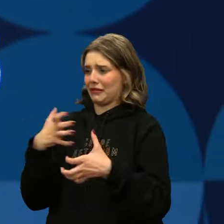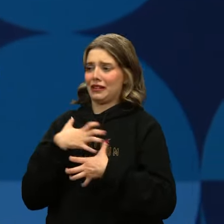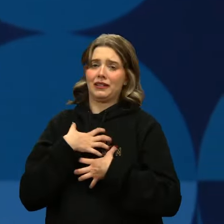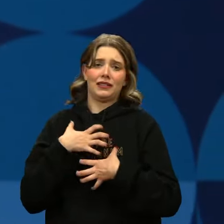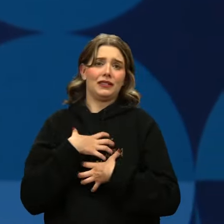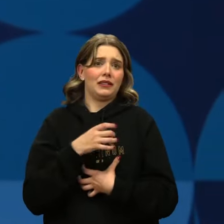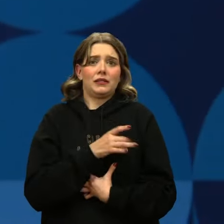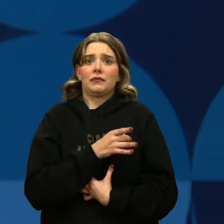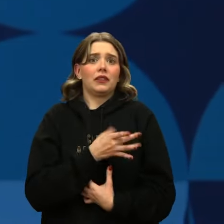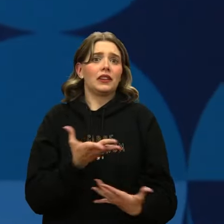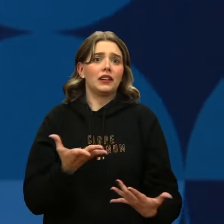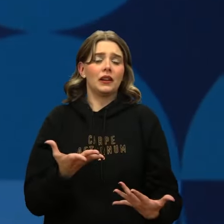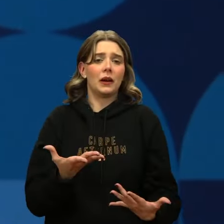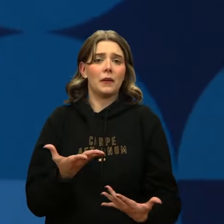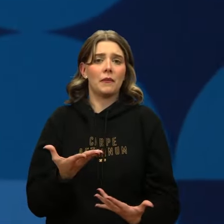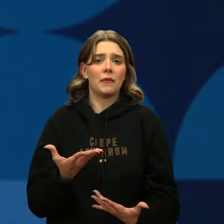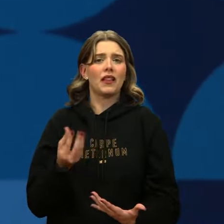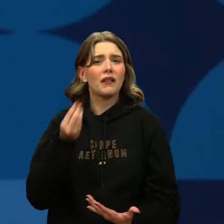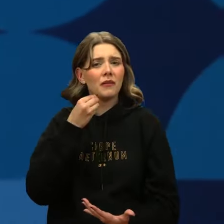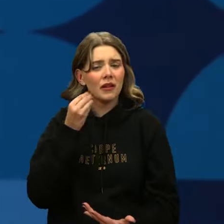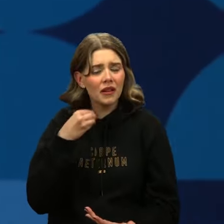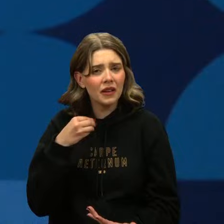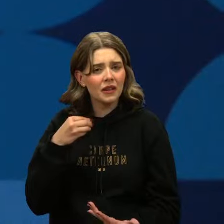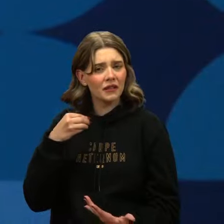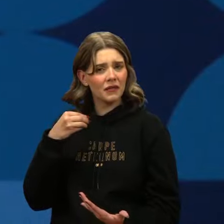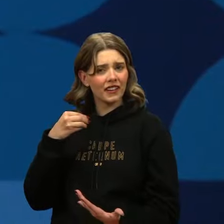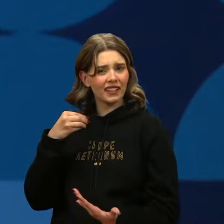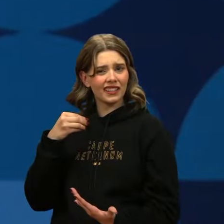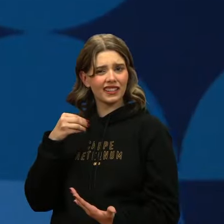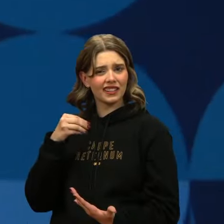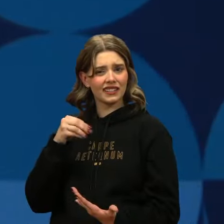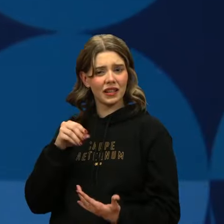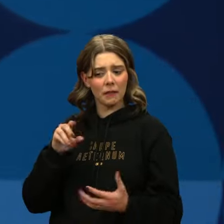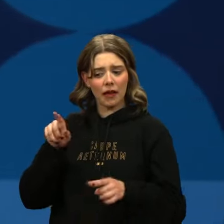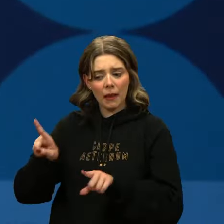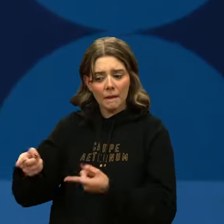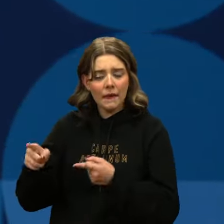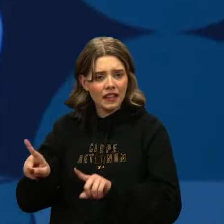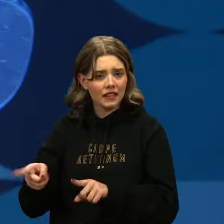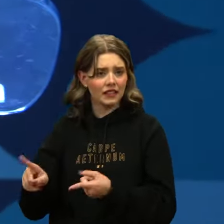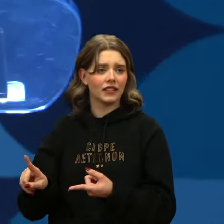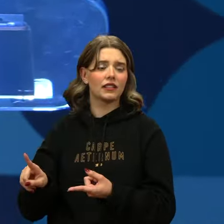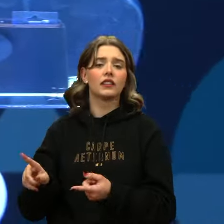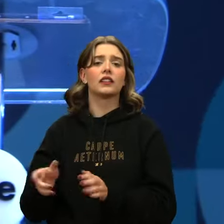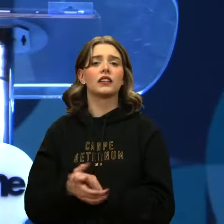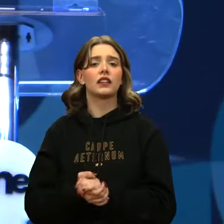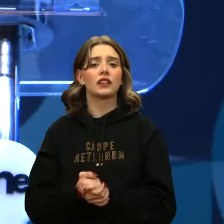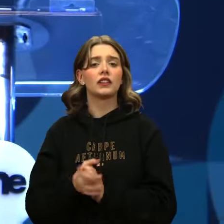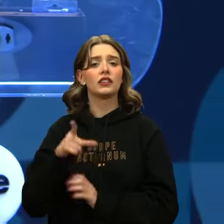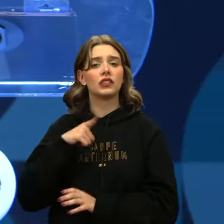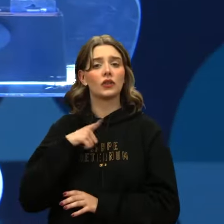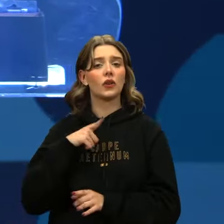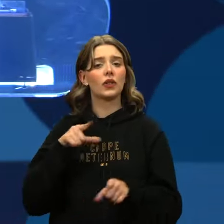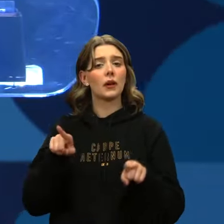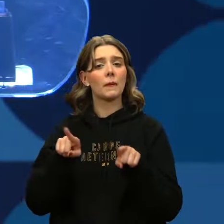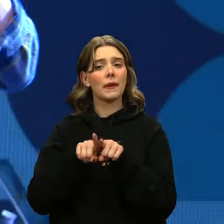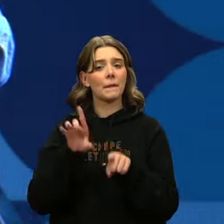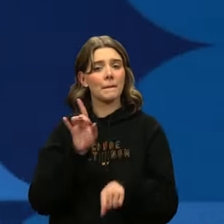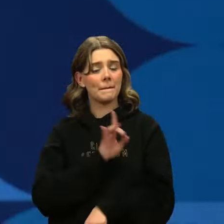pobreza, pela perseguição, em especial dos judeus. E eles tinham muito medo também de algo que se falava muito naquele tempo, que era